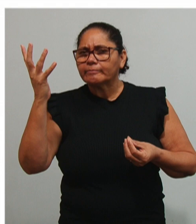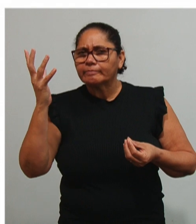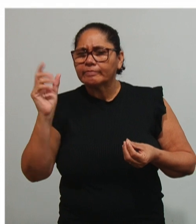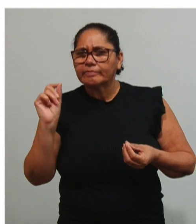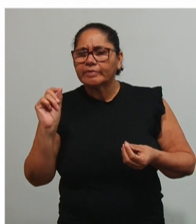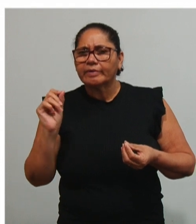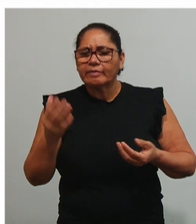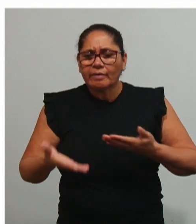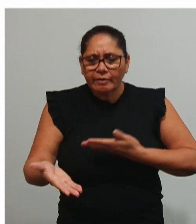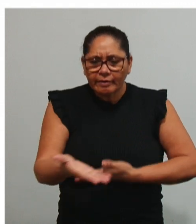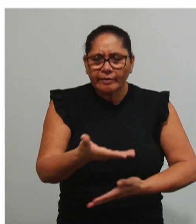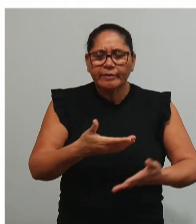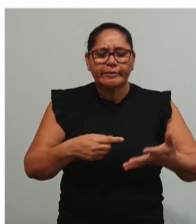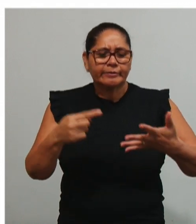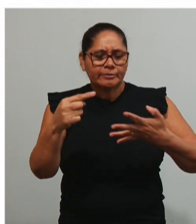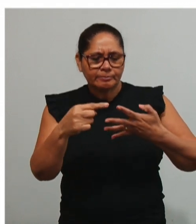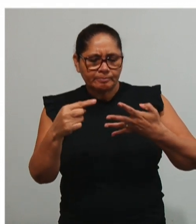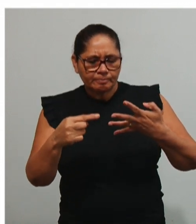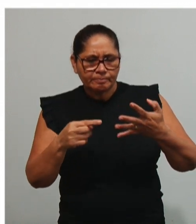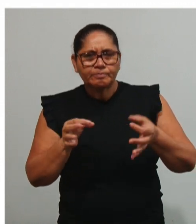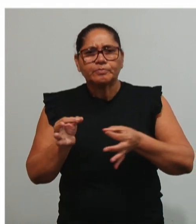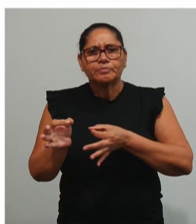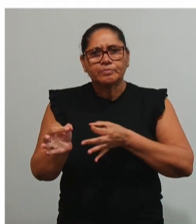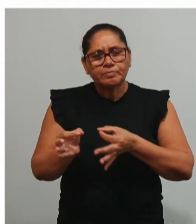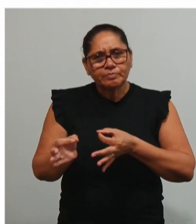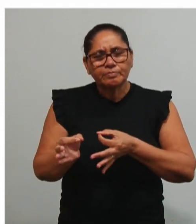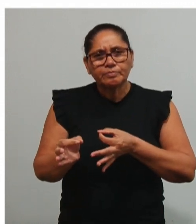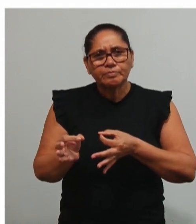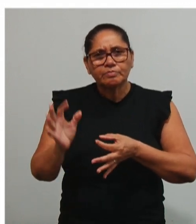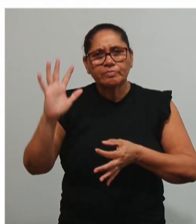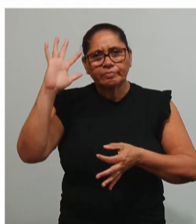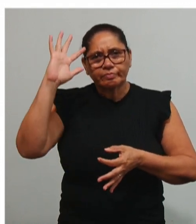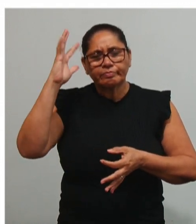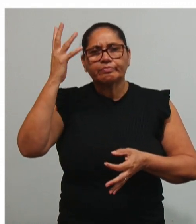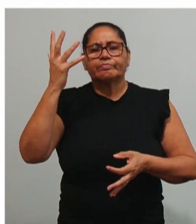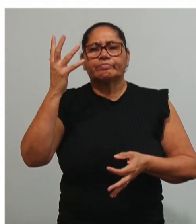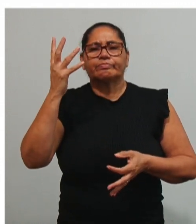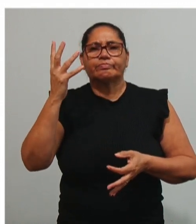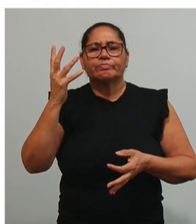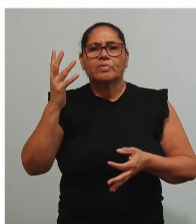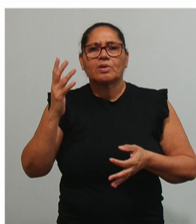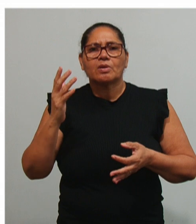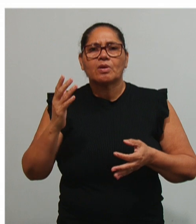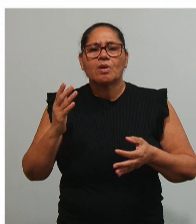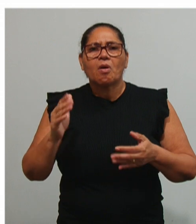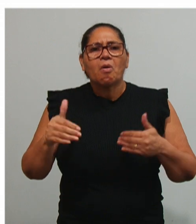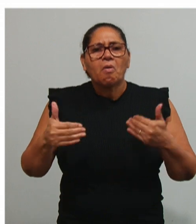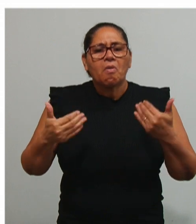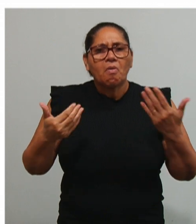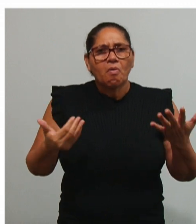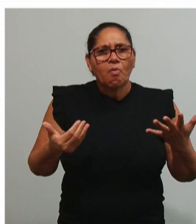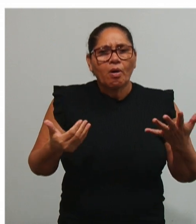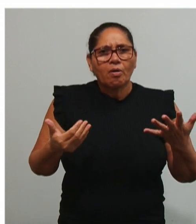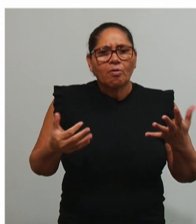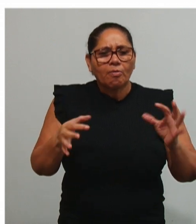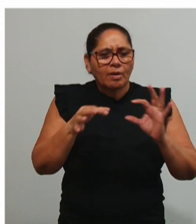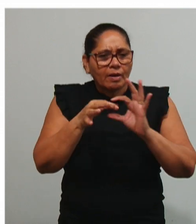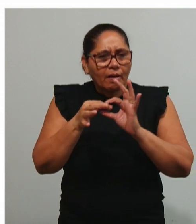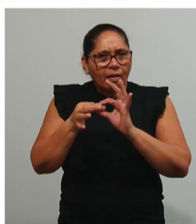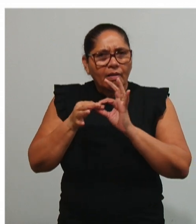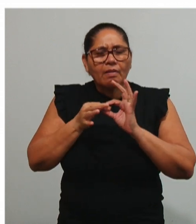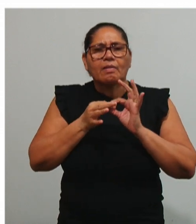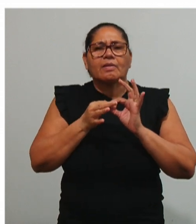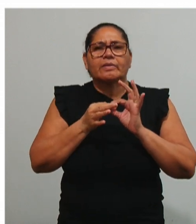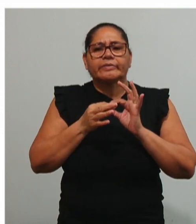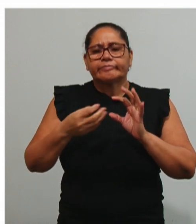já pontuamos entre planejamento e tomada de decisão, né? Qual é a integração que existe